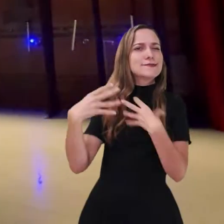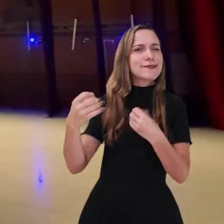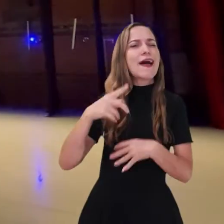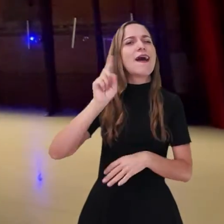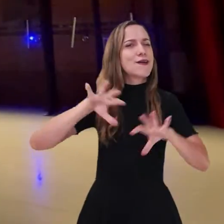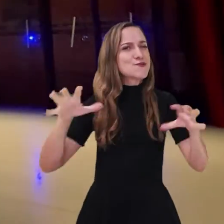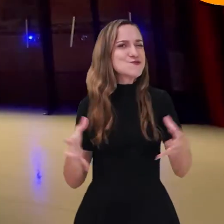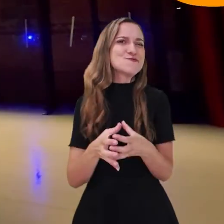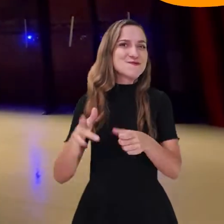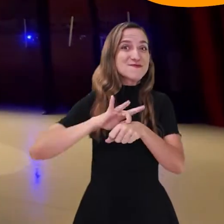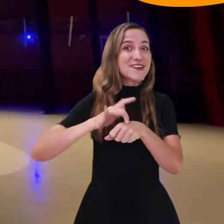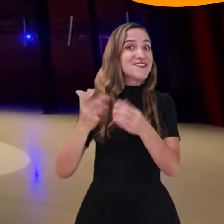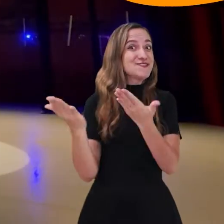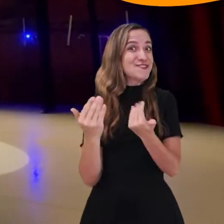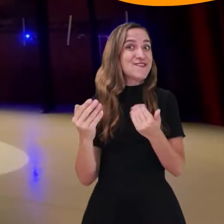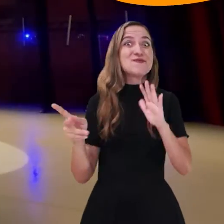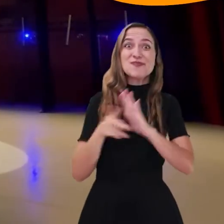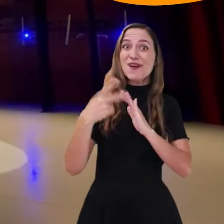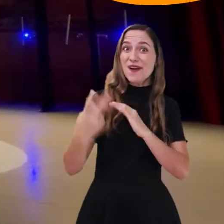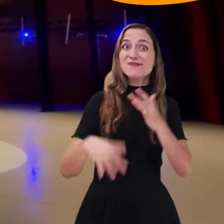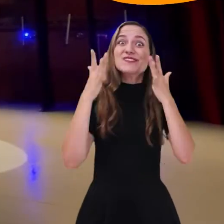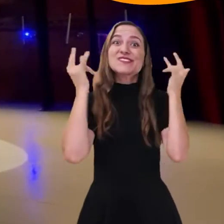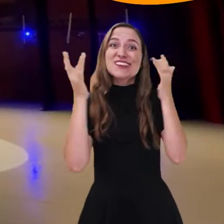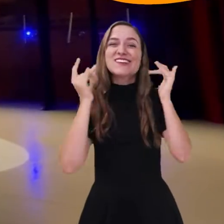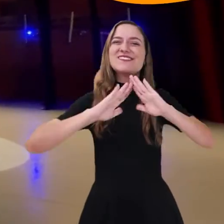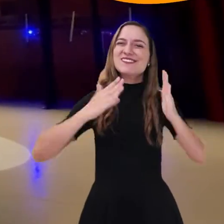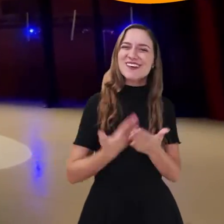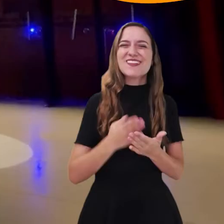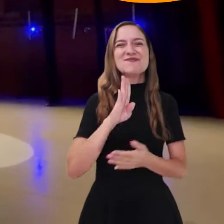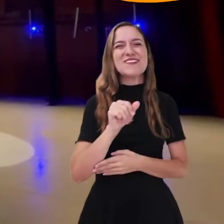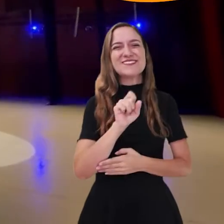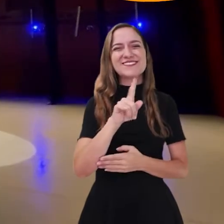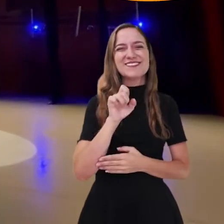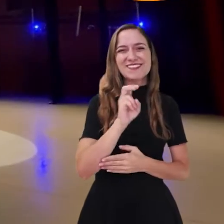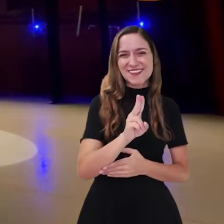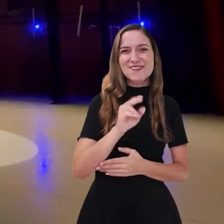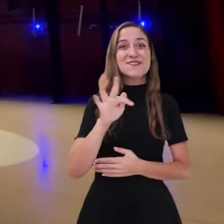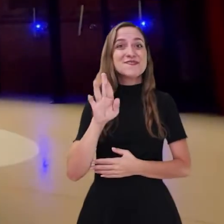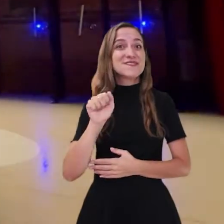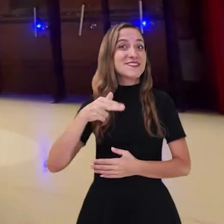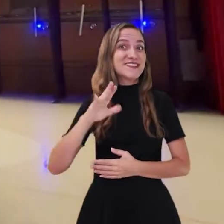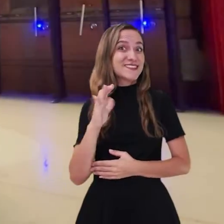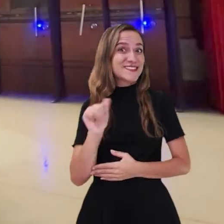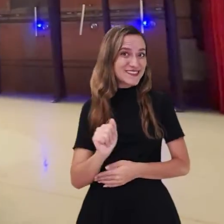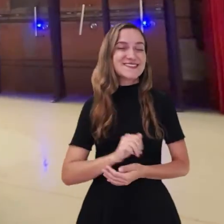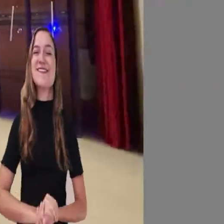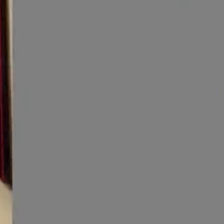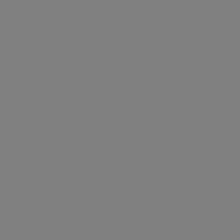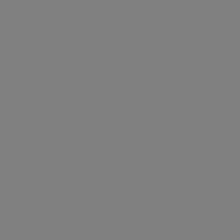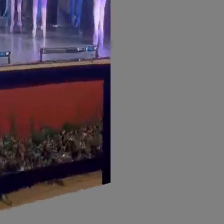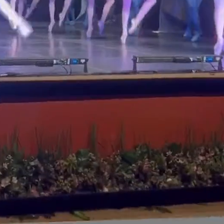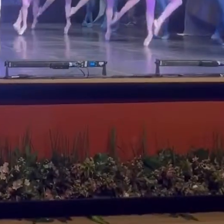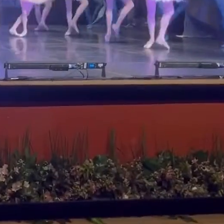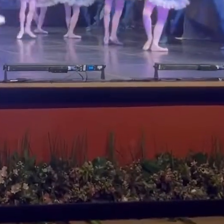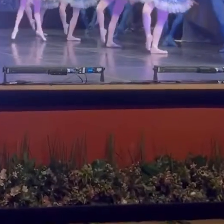Pois é, hoje quem vai ensinar pra gente é a Companhia do Balé Jovem do Teatro Escola Basileu